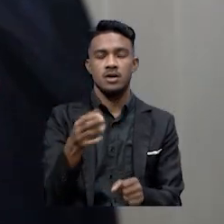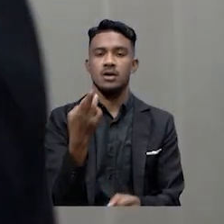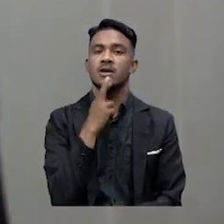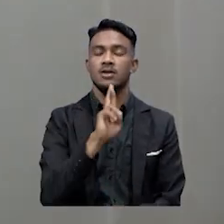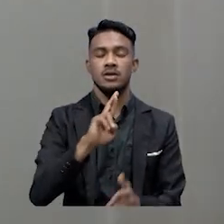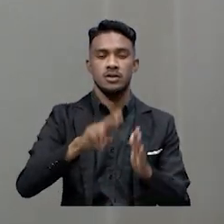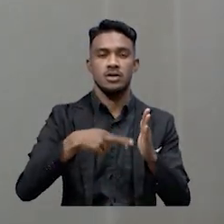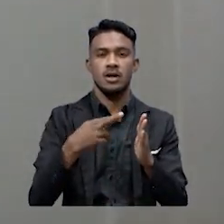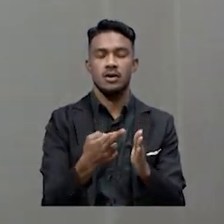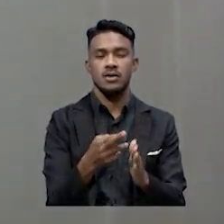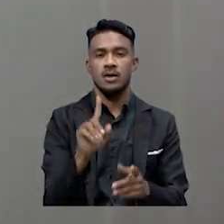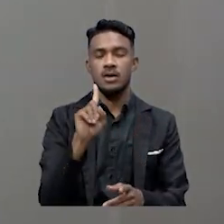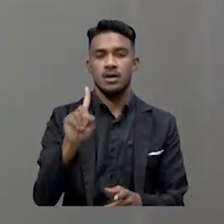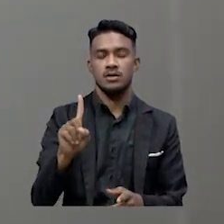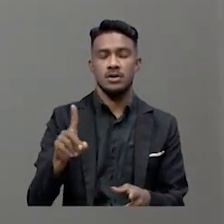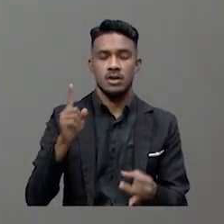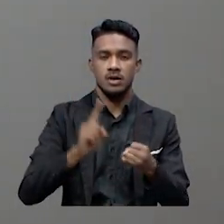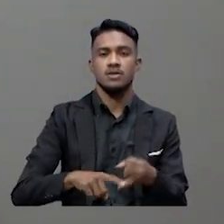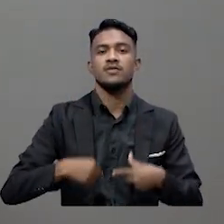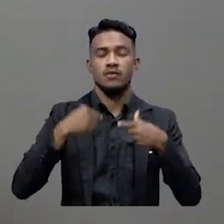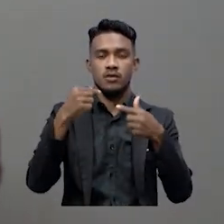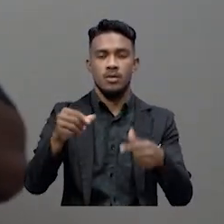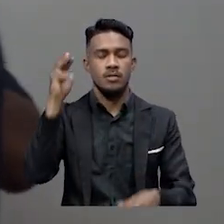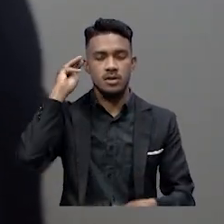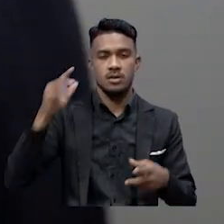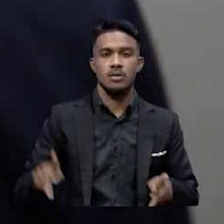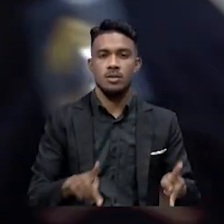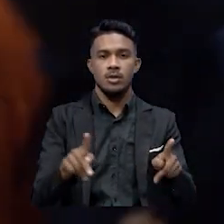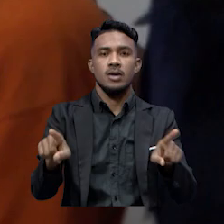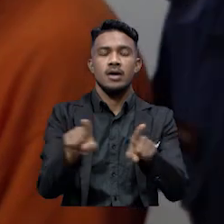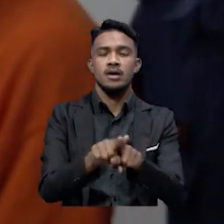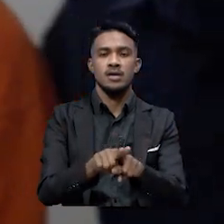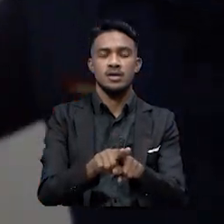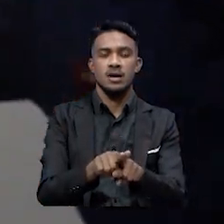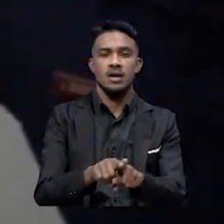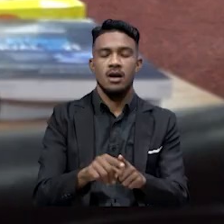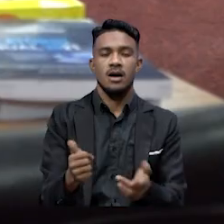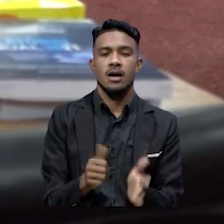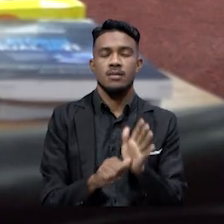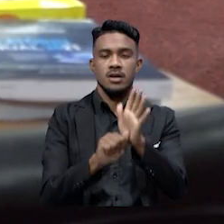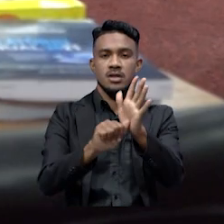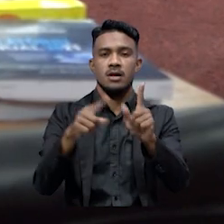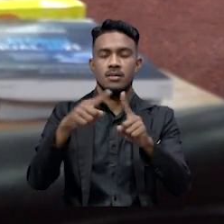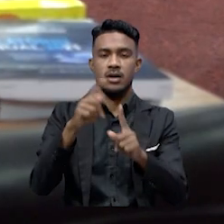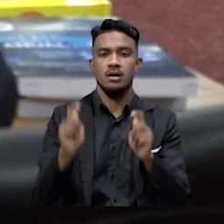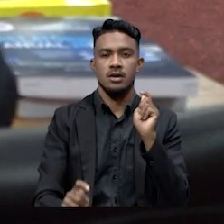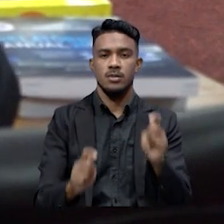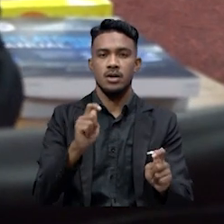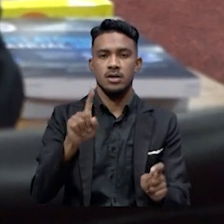ikus se entrega ba Ministério Público tama Ministério Público no dar titular podia apresenta ba tribunal